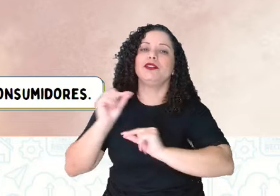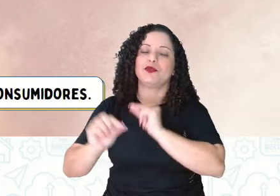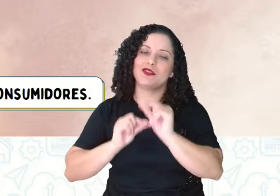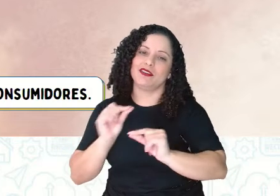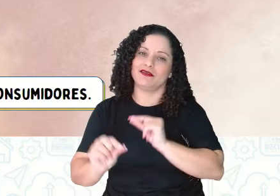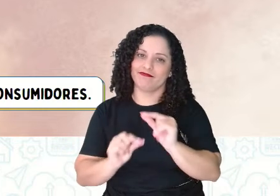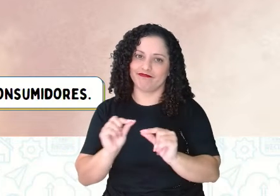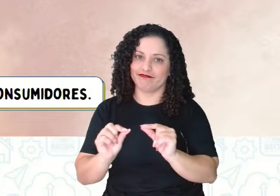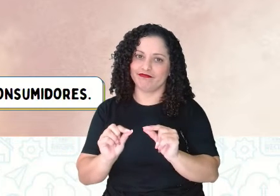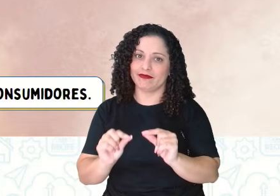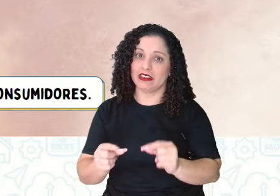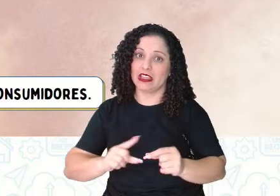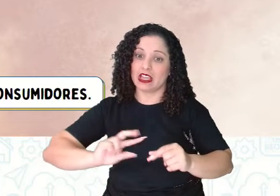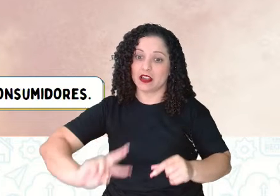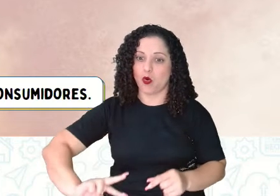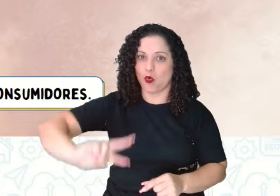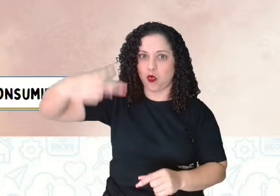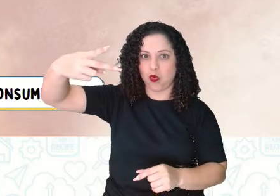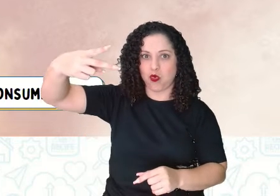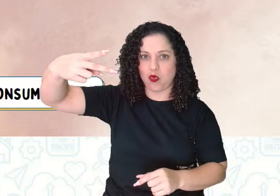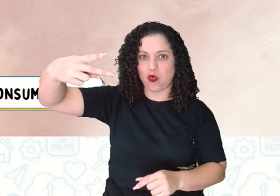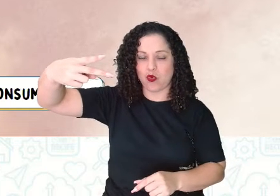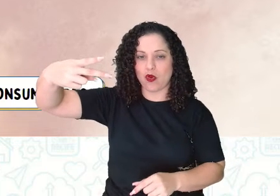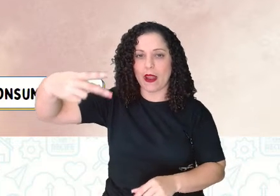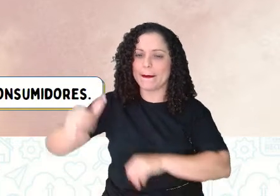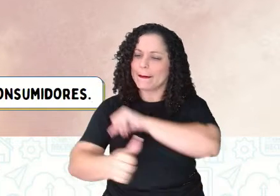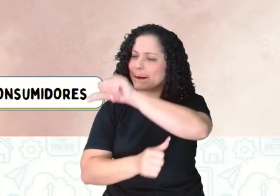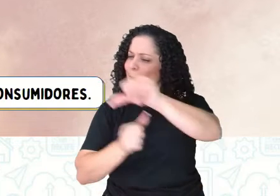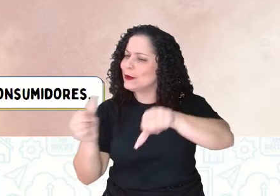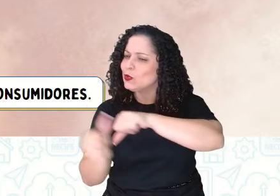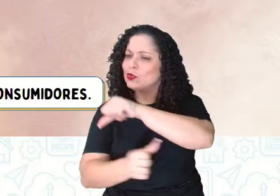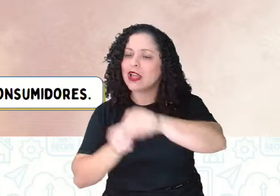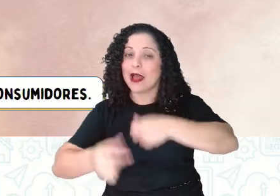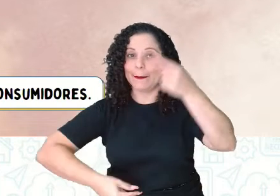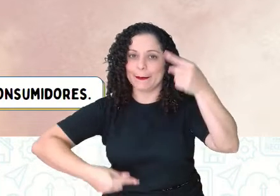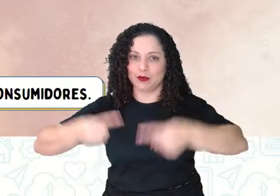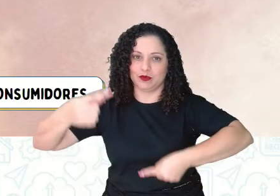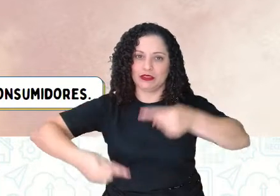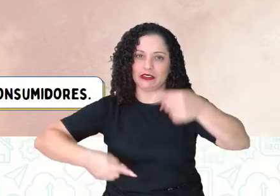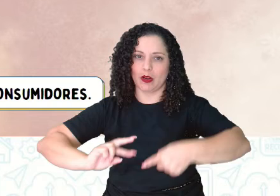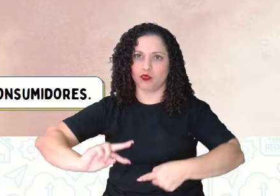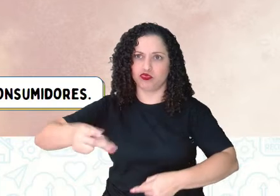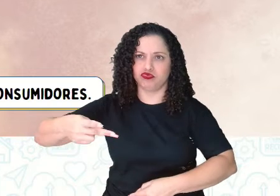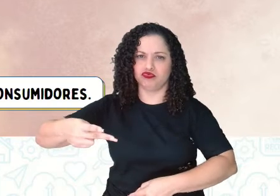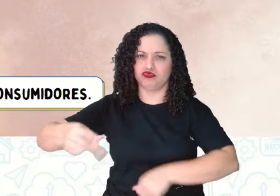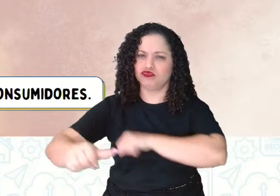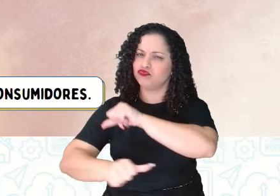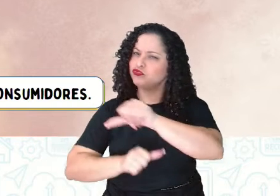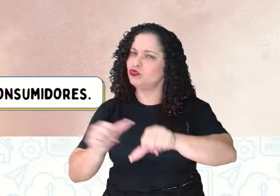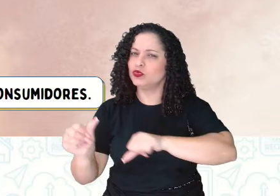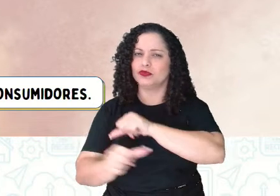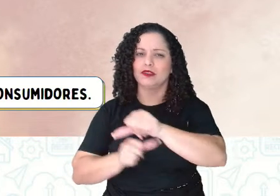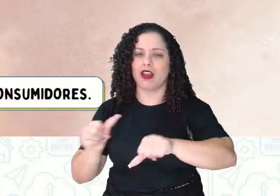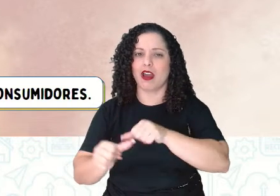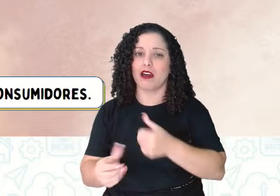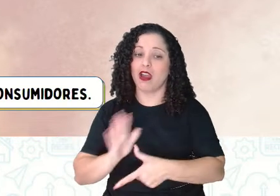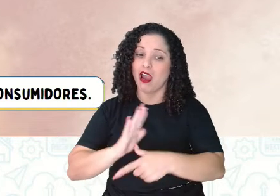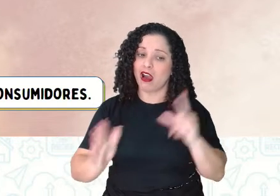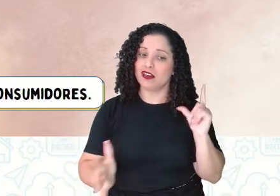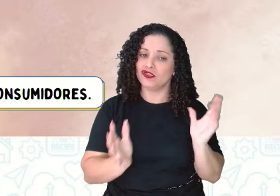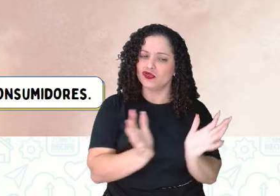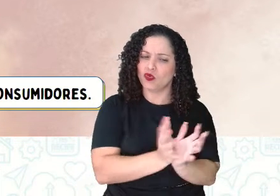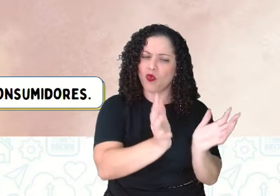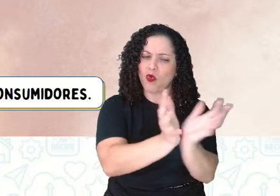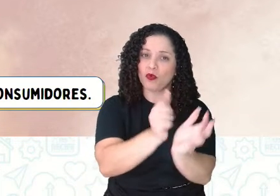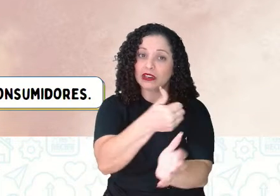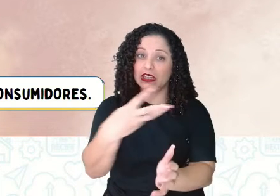acreditam, essa virada de chave, né? É aí que muda essa política, né, de que as colônias tinham essa